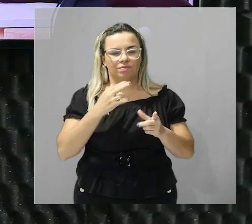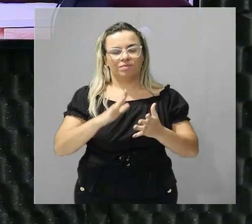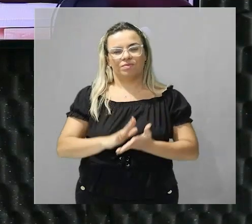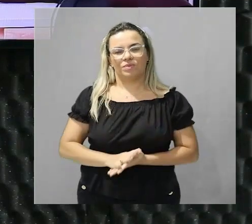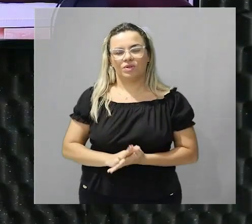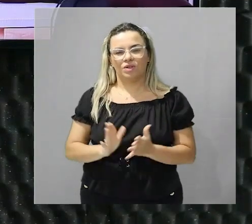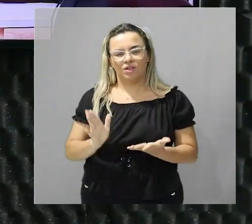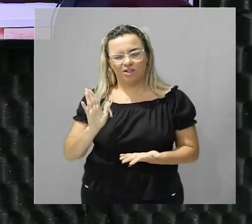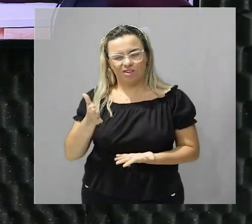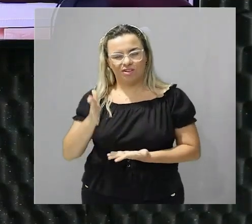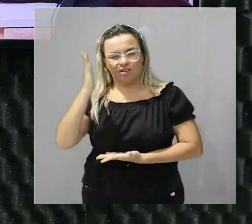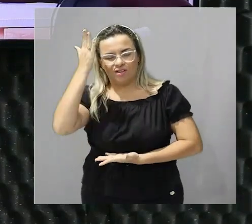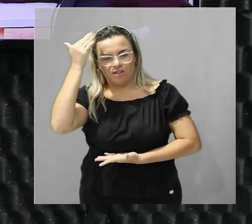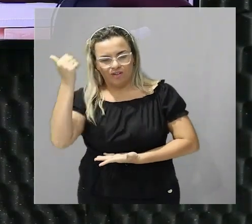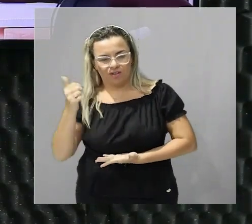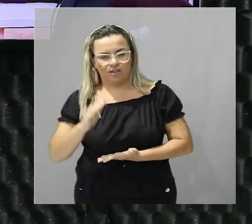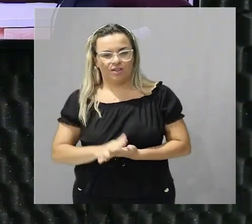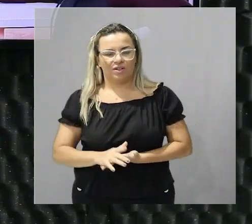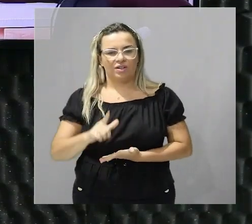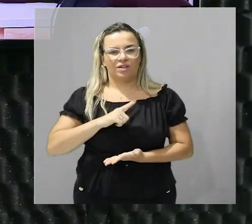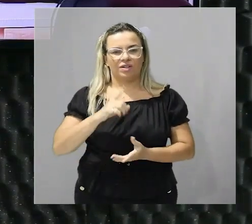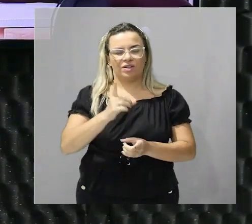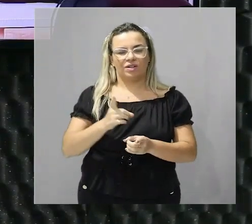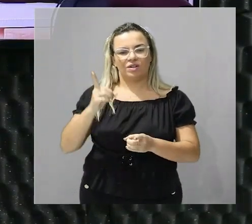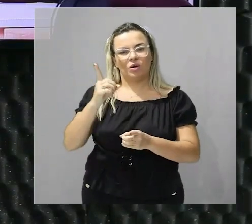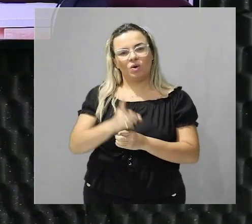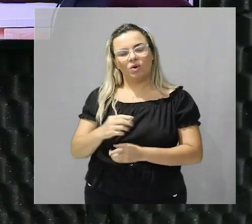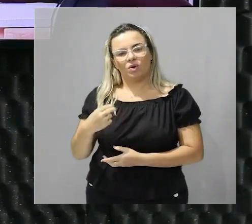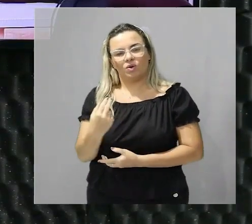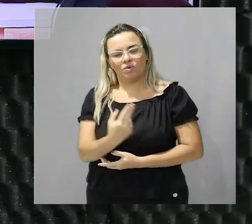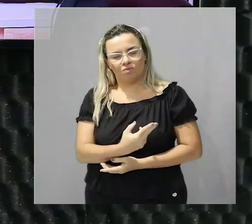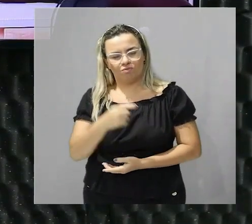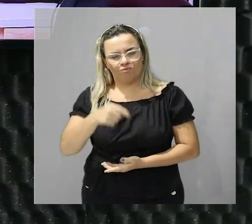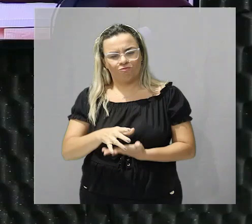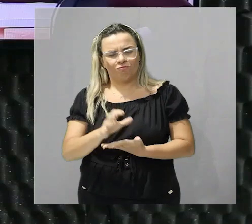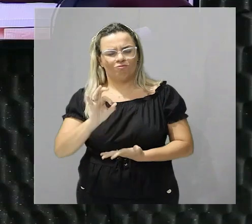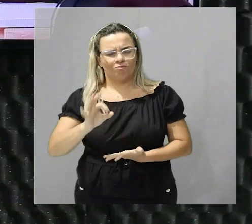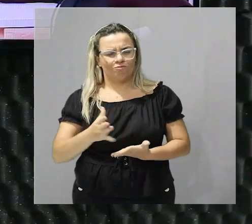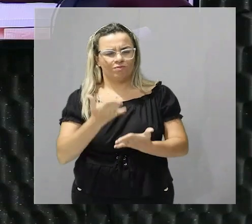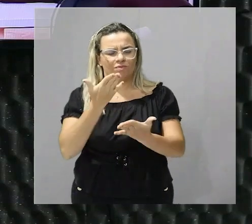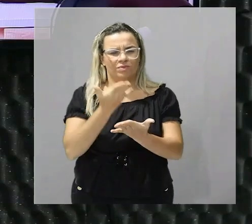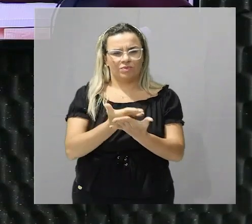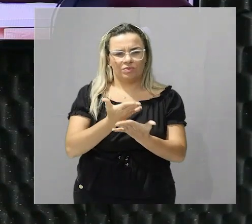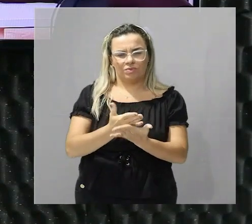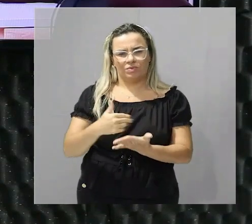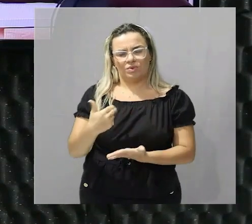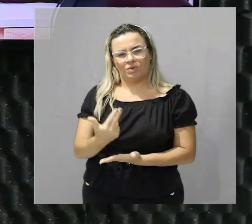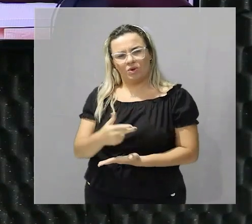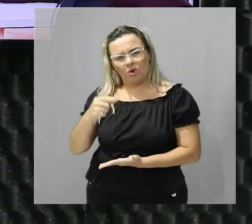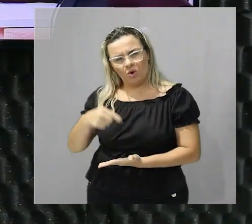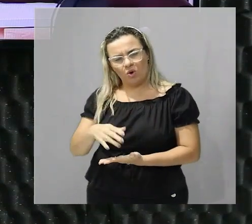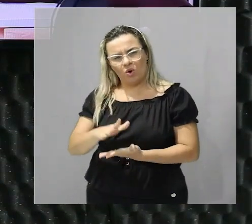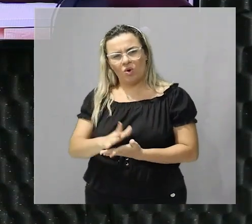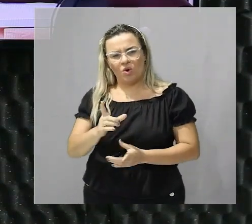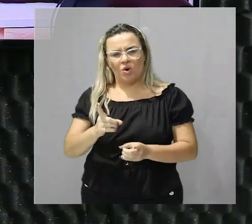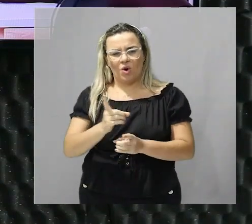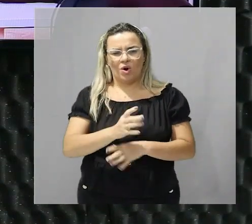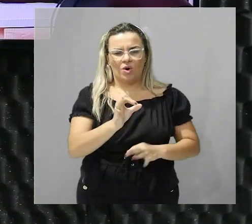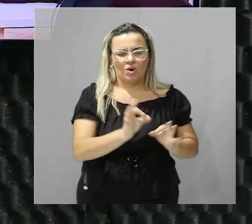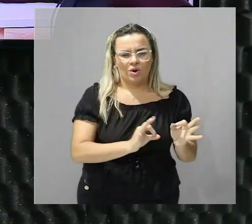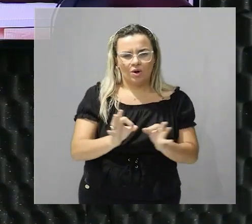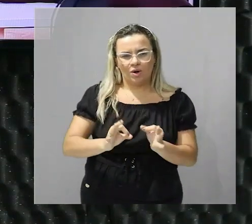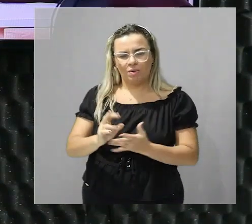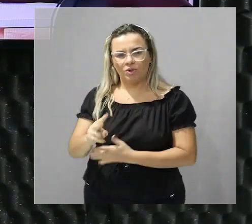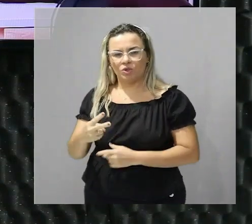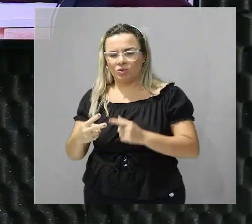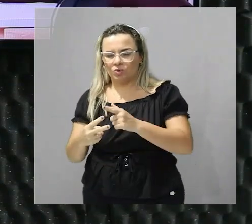e você já sabe, né, a gente tem nosso encontro marcado, nosso encontro pra estudo, nosso encontro preparatório pra